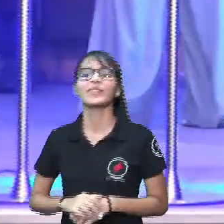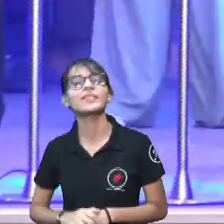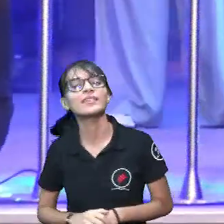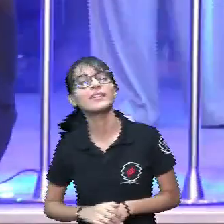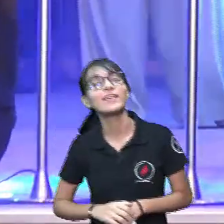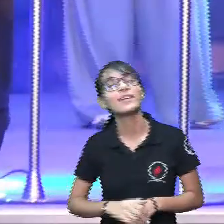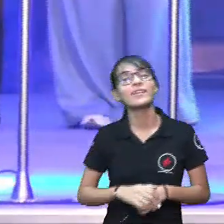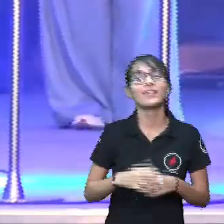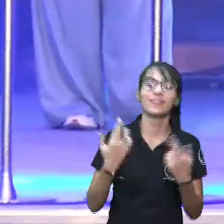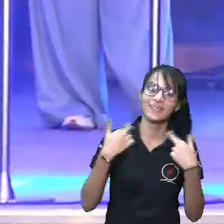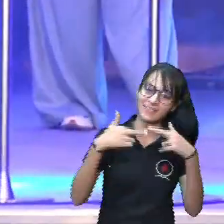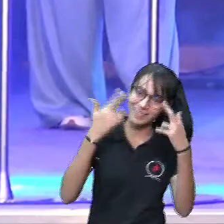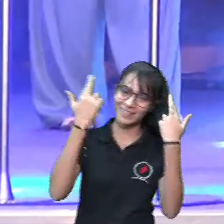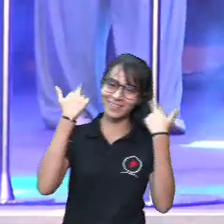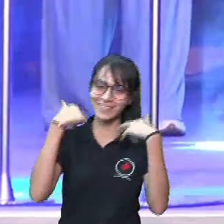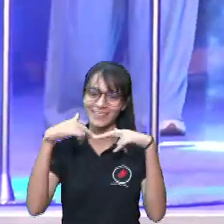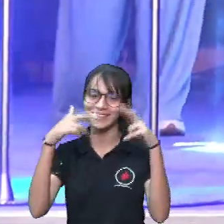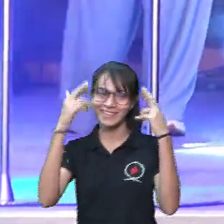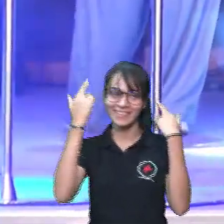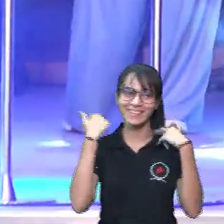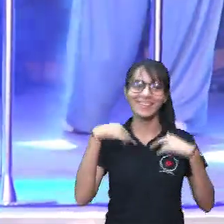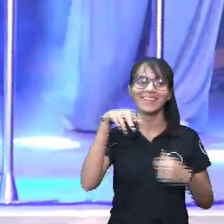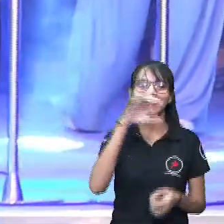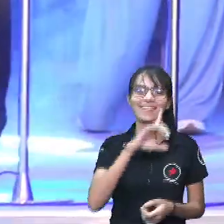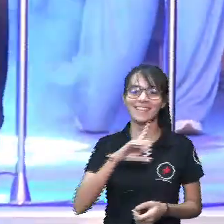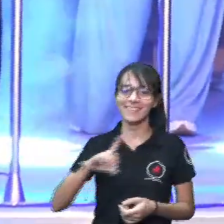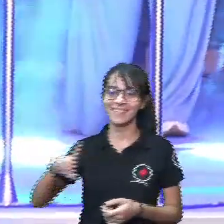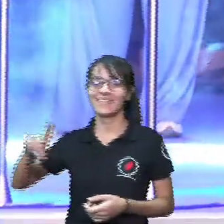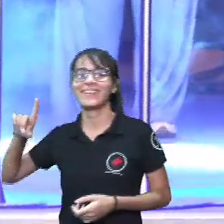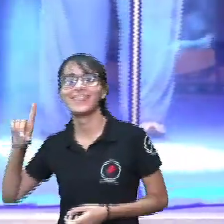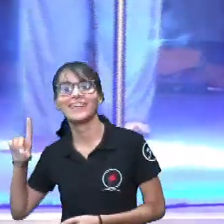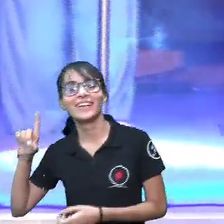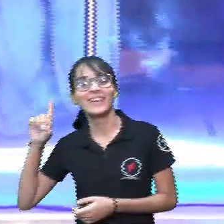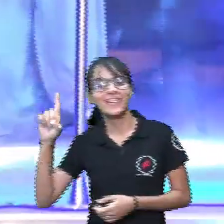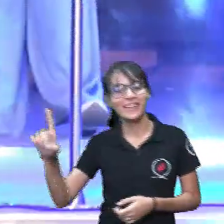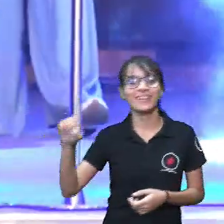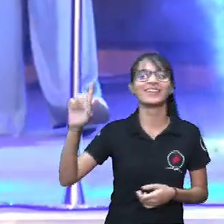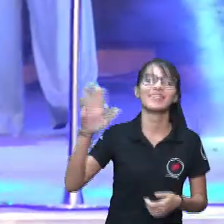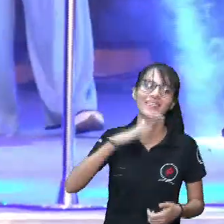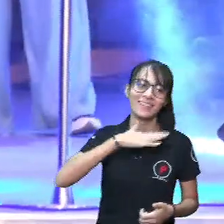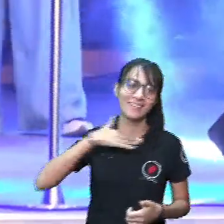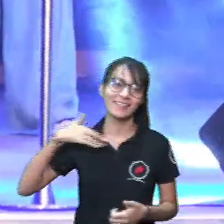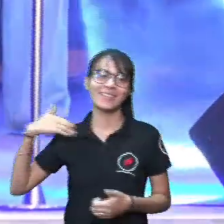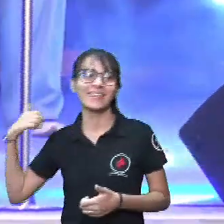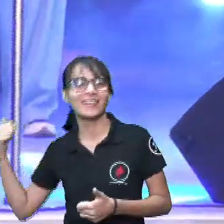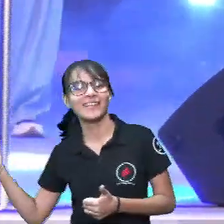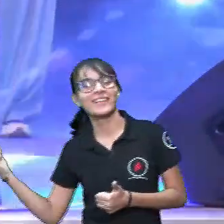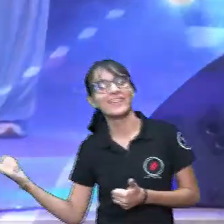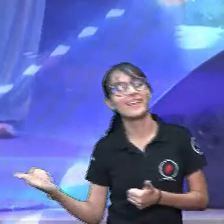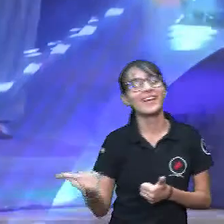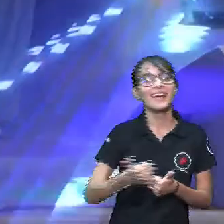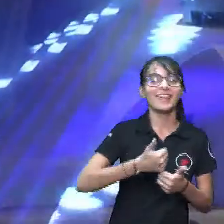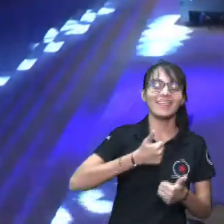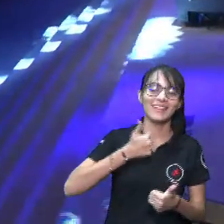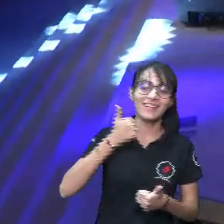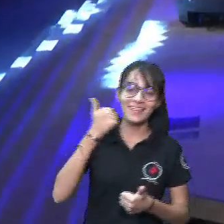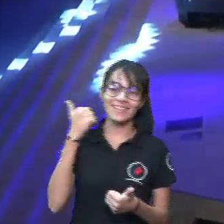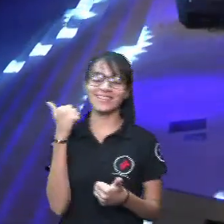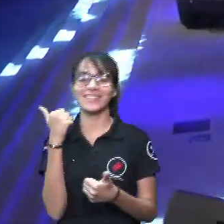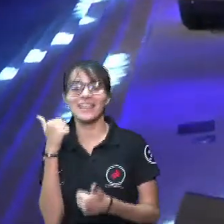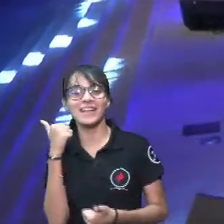venceu. Cordeiro de Deus morreu por